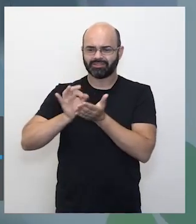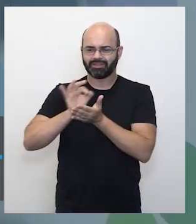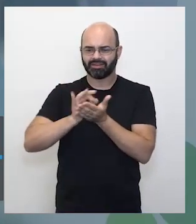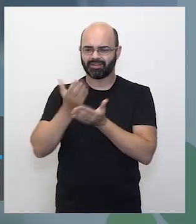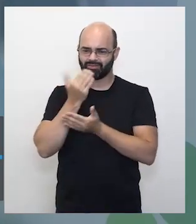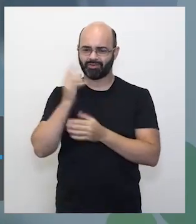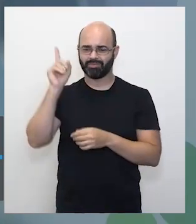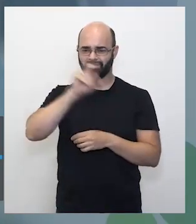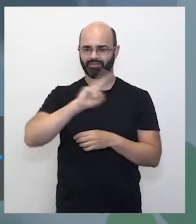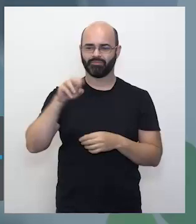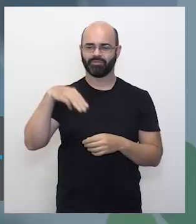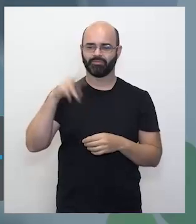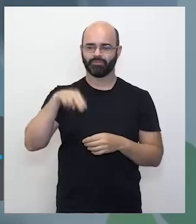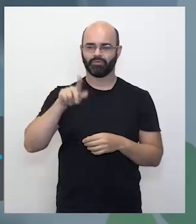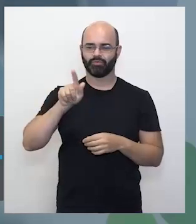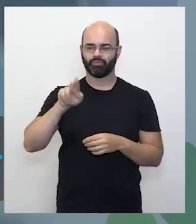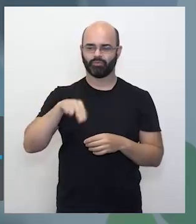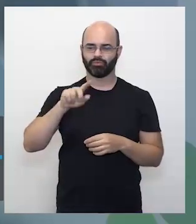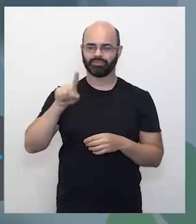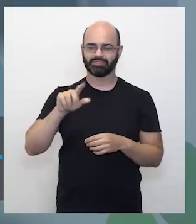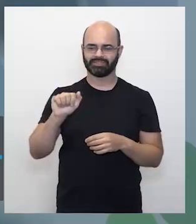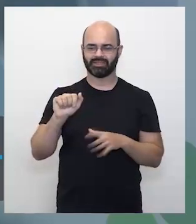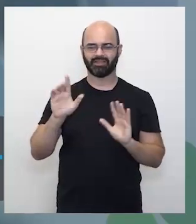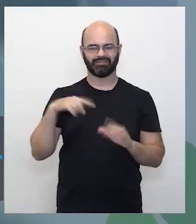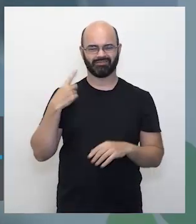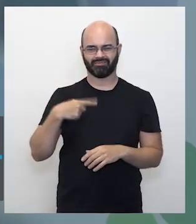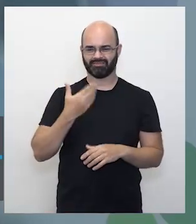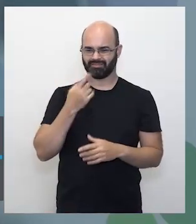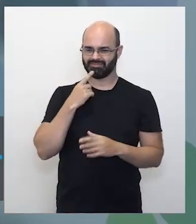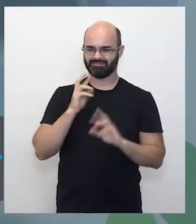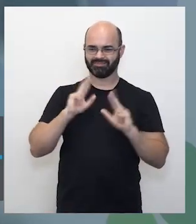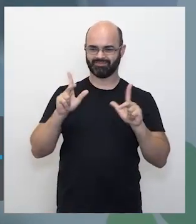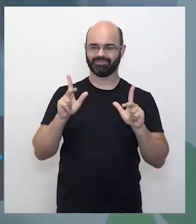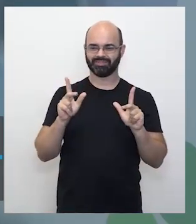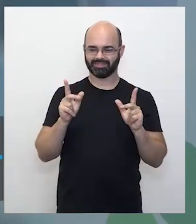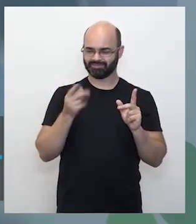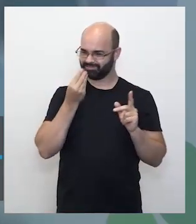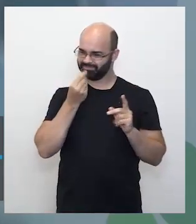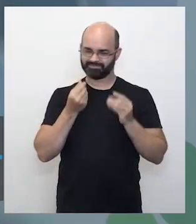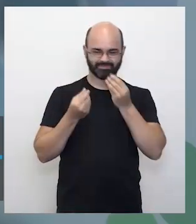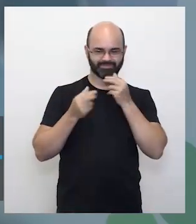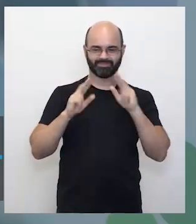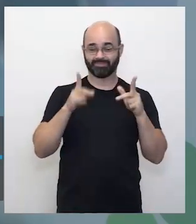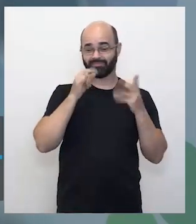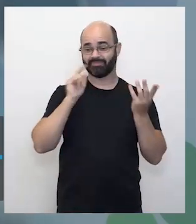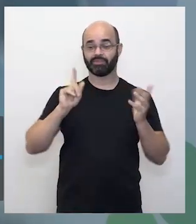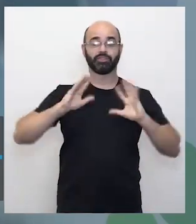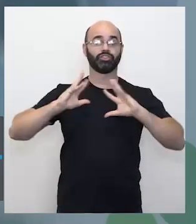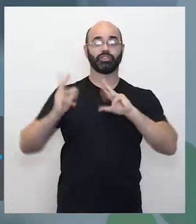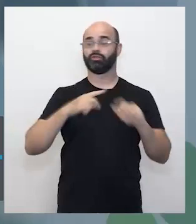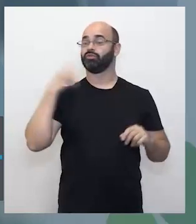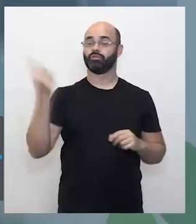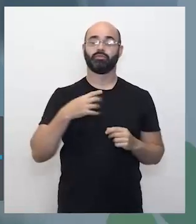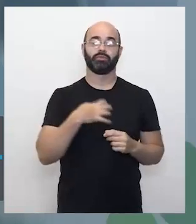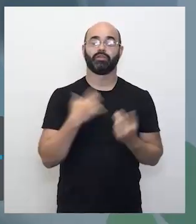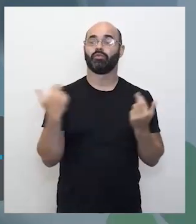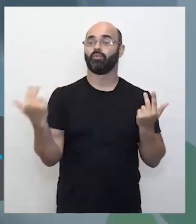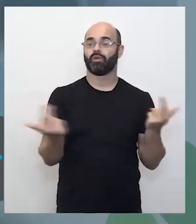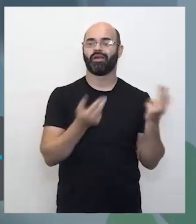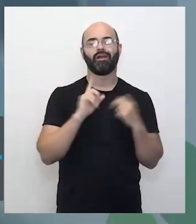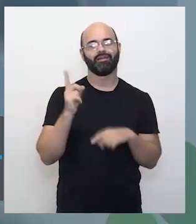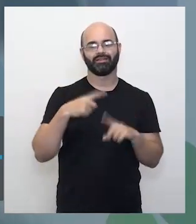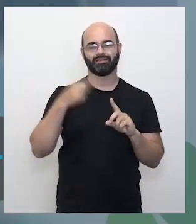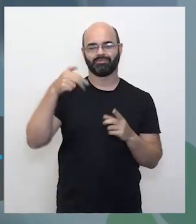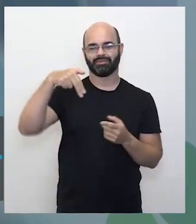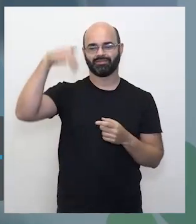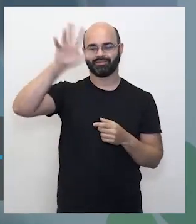podemos tomar como geral, universal, uma experiência de uma festa popular, por exemplo. No Nordeste, em São Paulo, tem